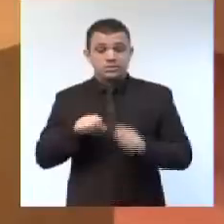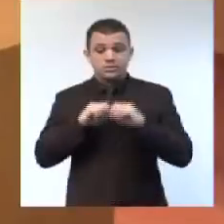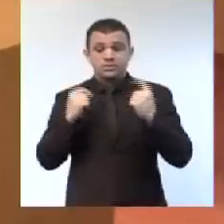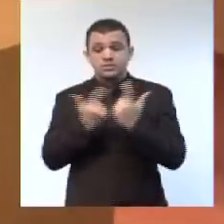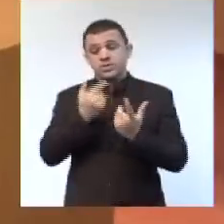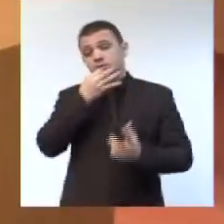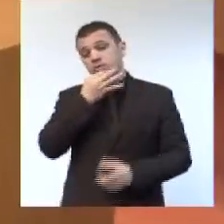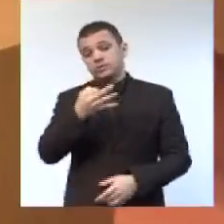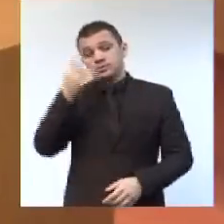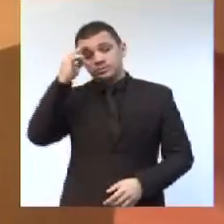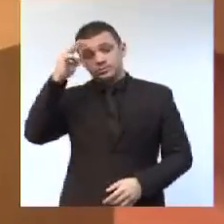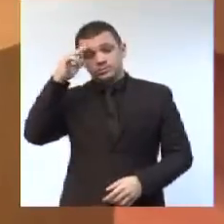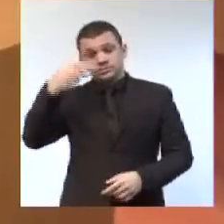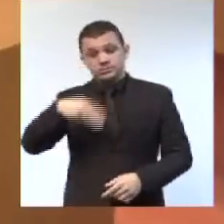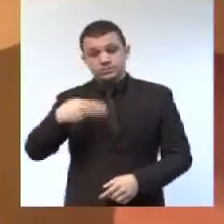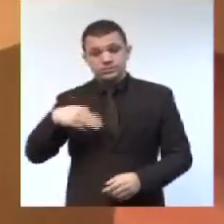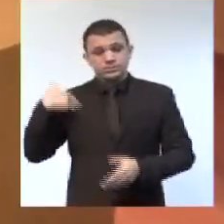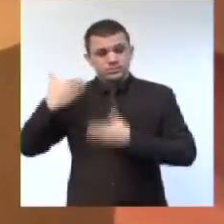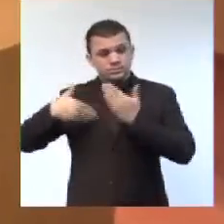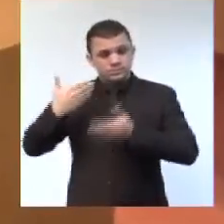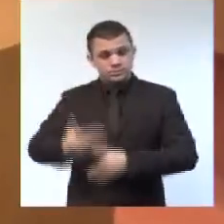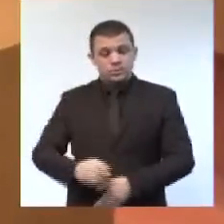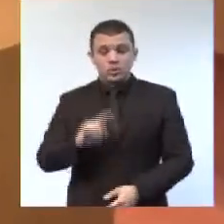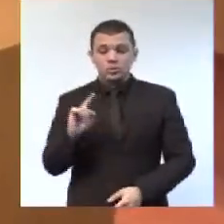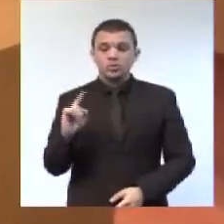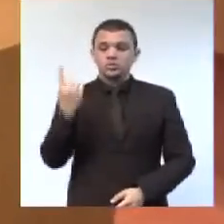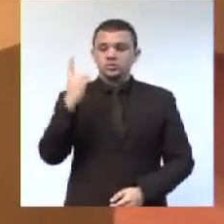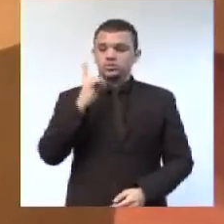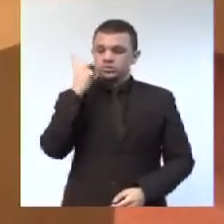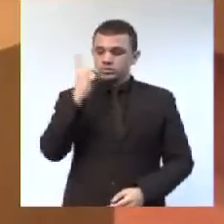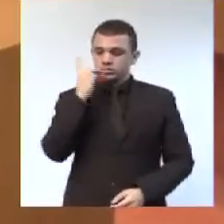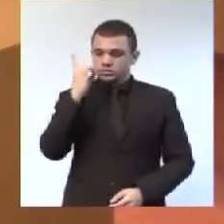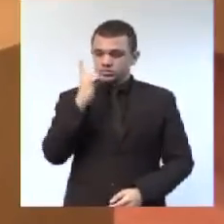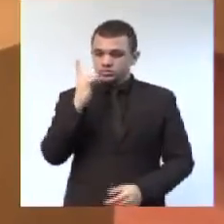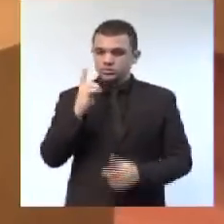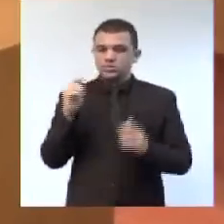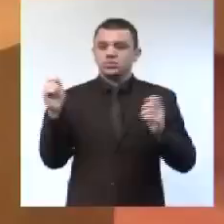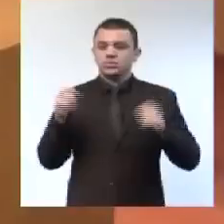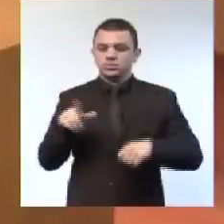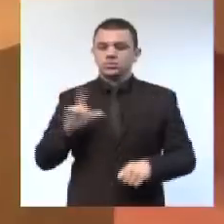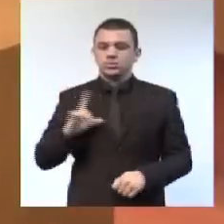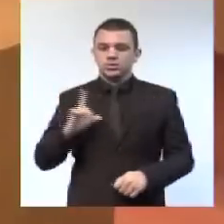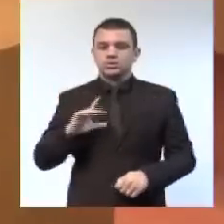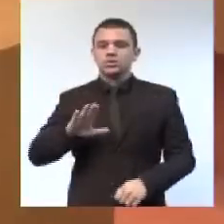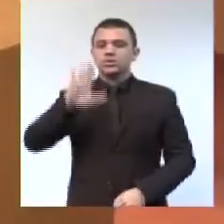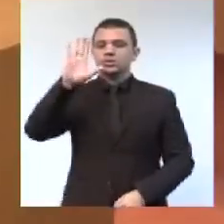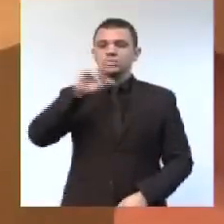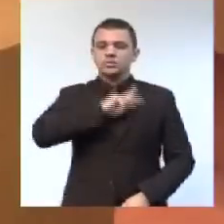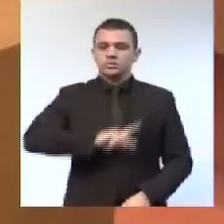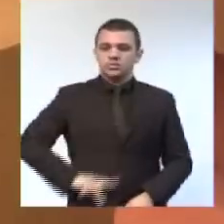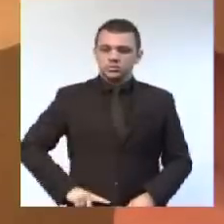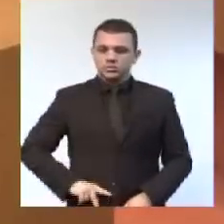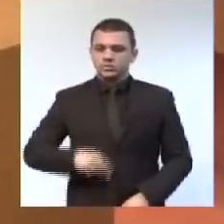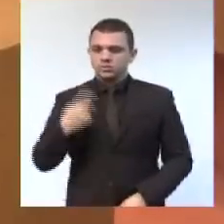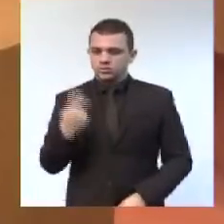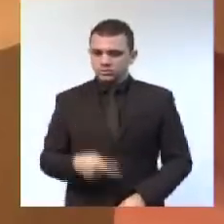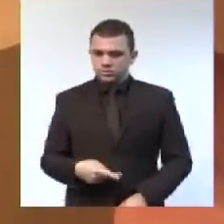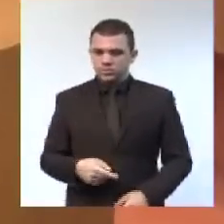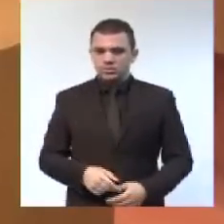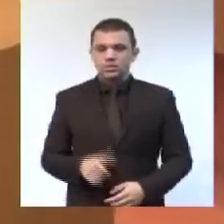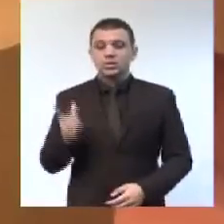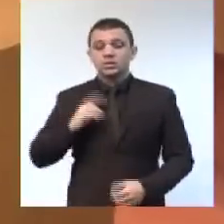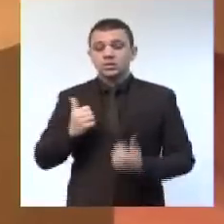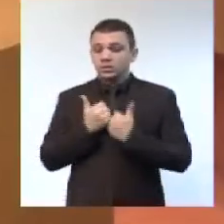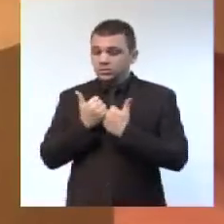Maranhão, foi o único deputado candidato a presidente com apoio incondicional de um